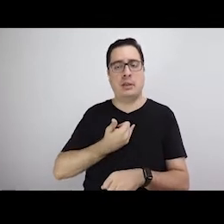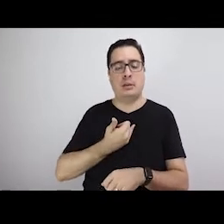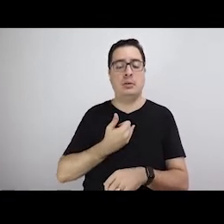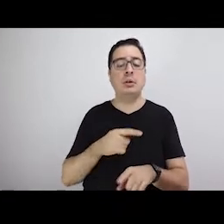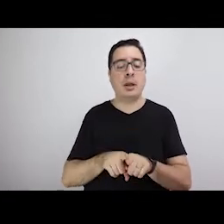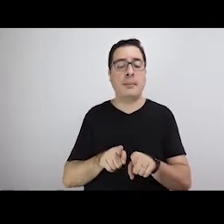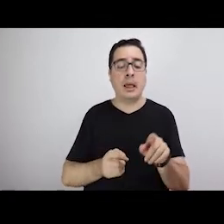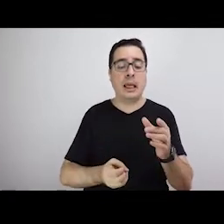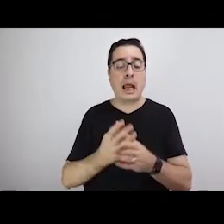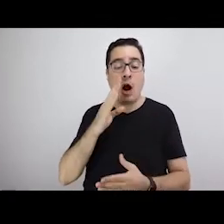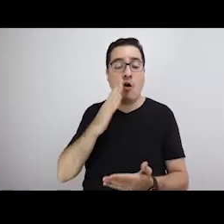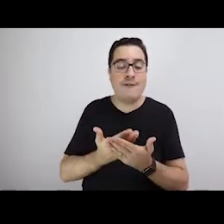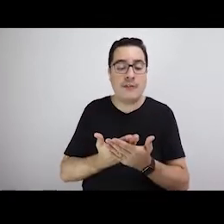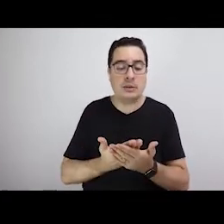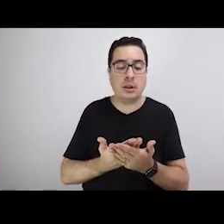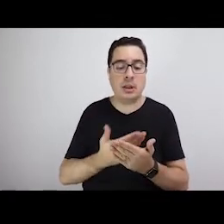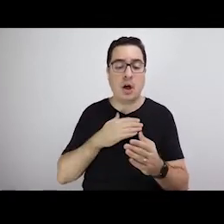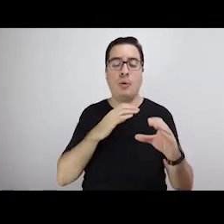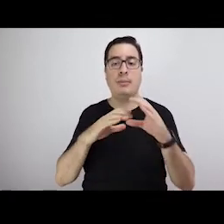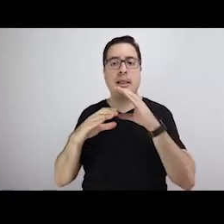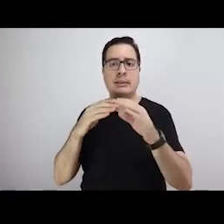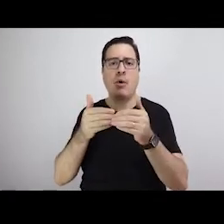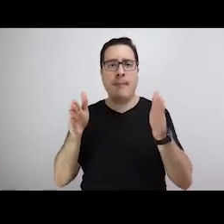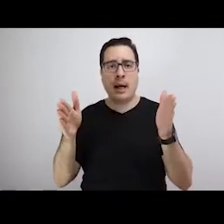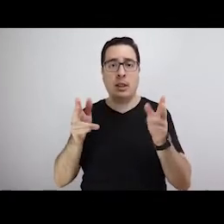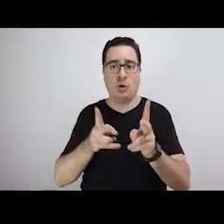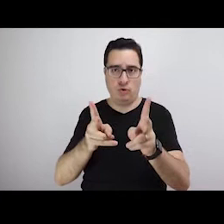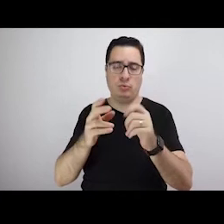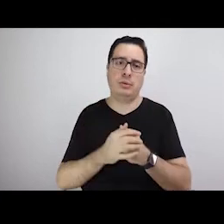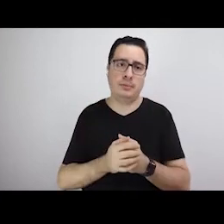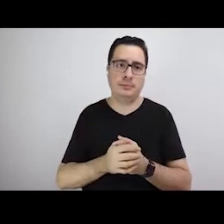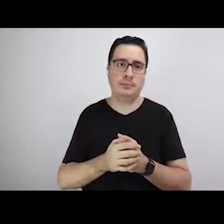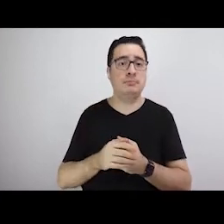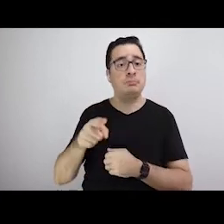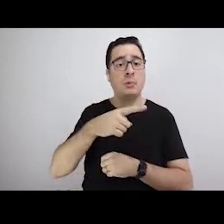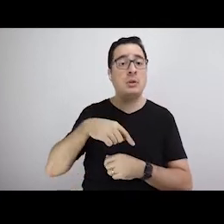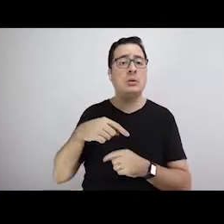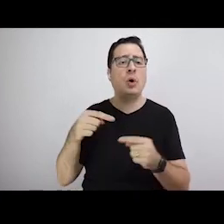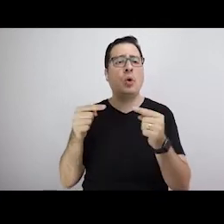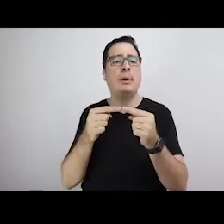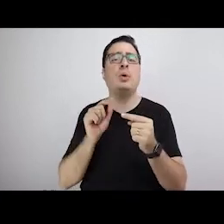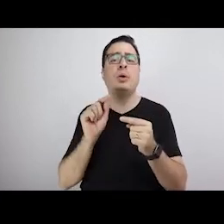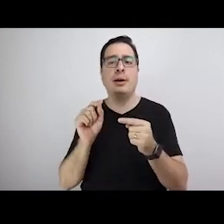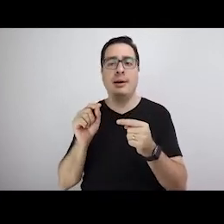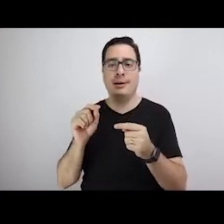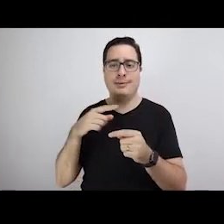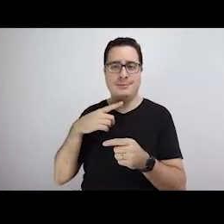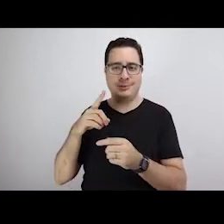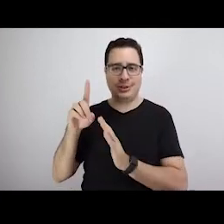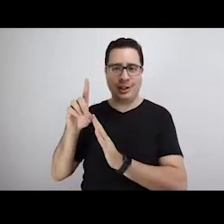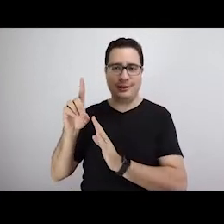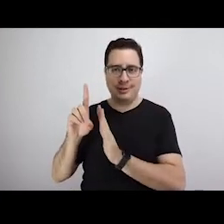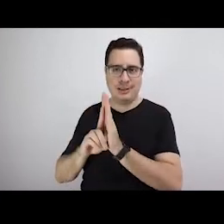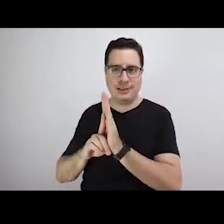criar confiança por meio da comunicação aberta e contínua. Nós encontramos correlação com duas diretrizes da